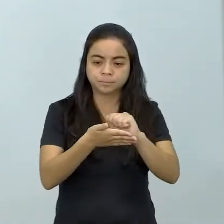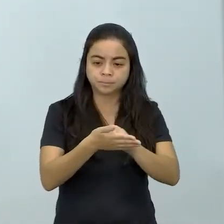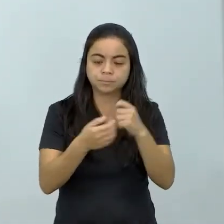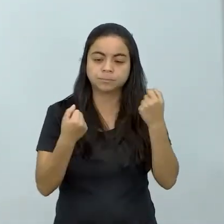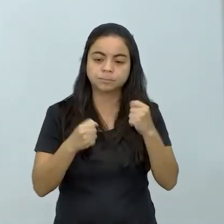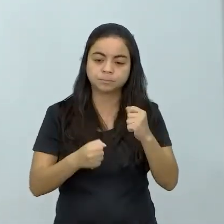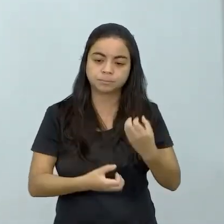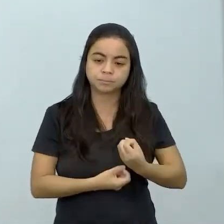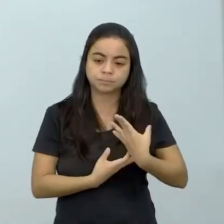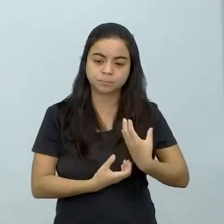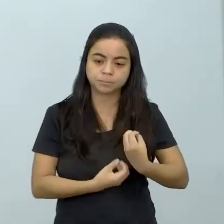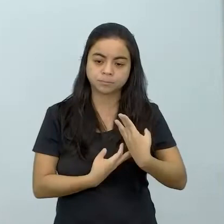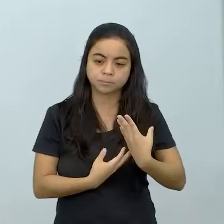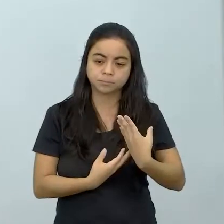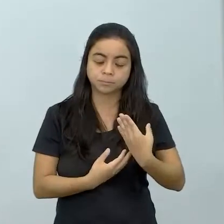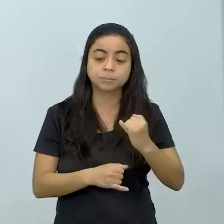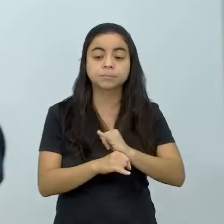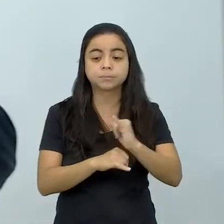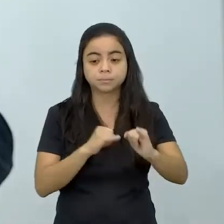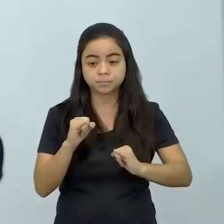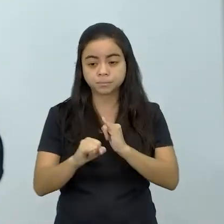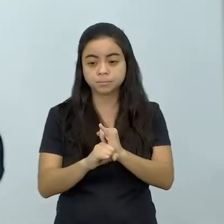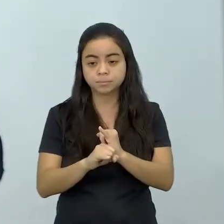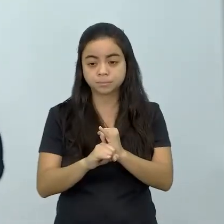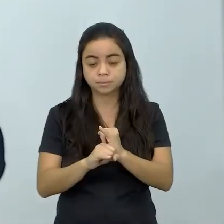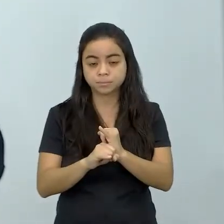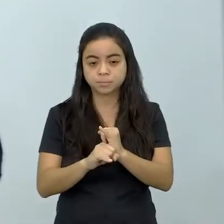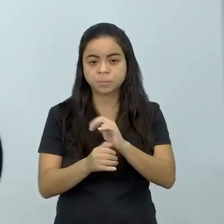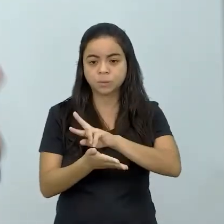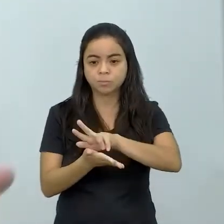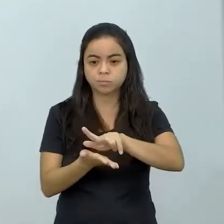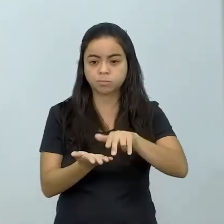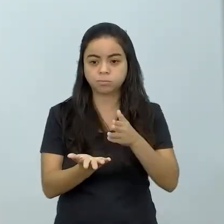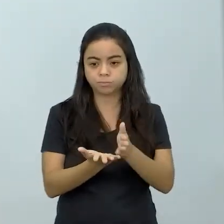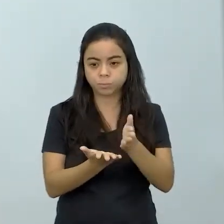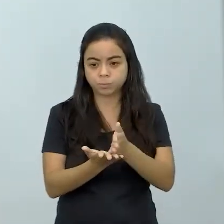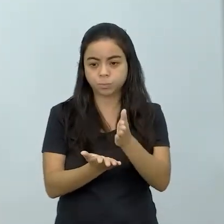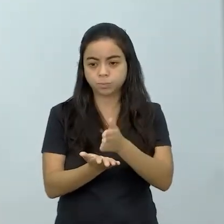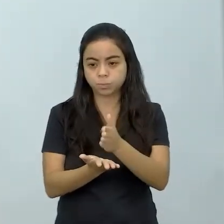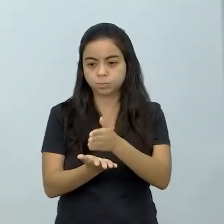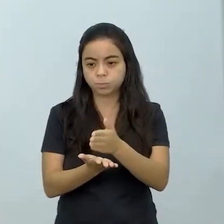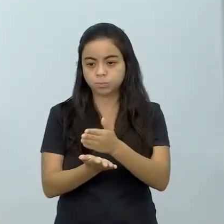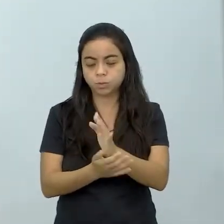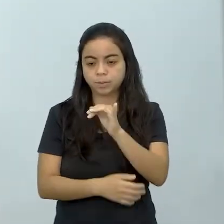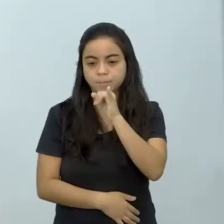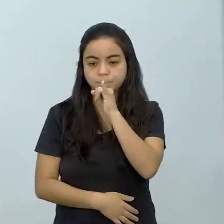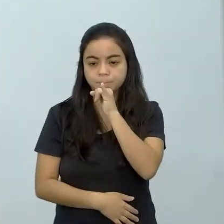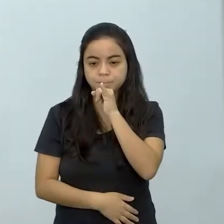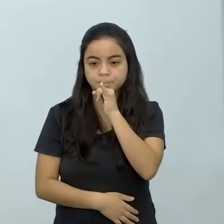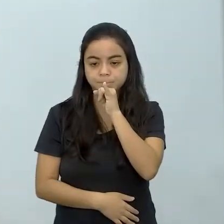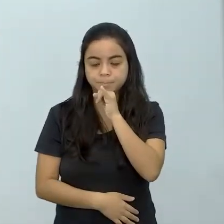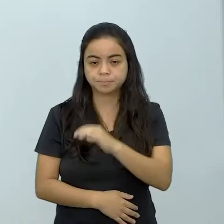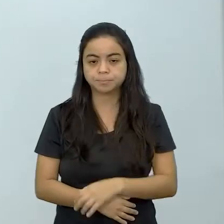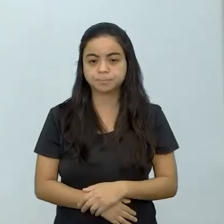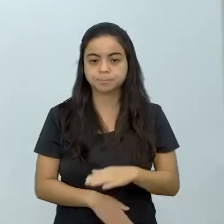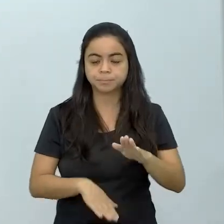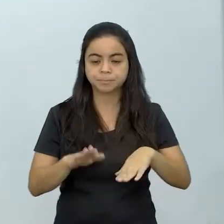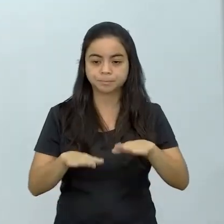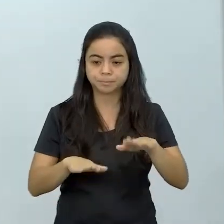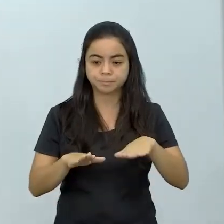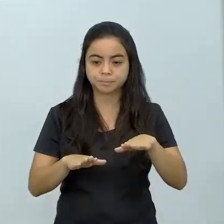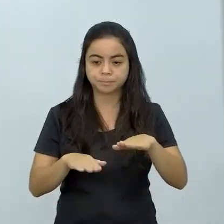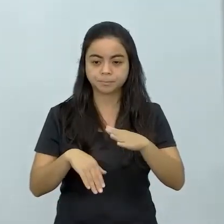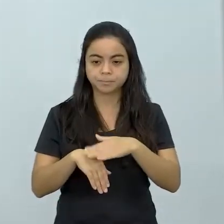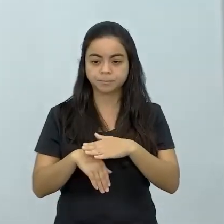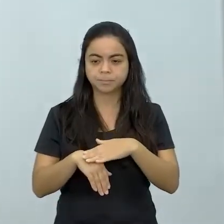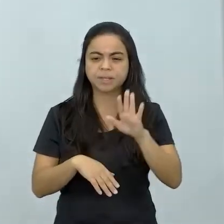informações e tal é a internet nos seus diversos segmentos Por exemplo quando a gente fez ali